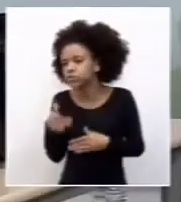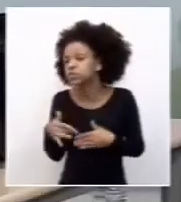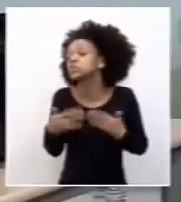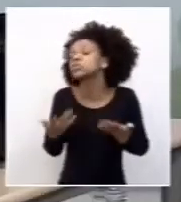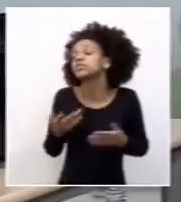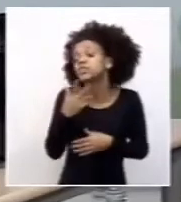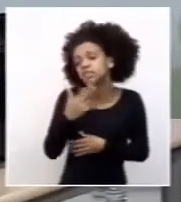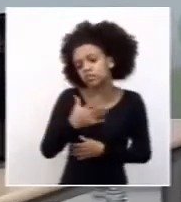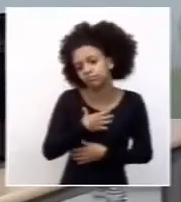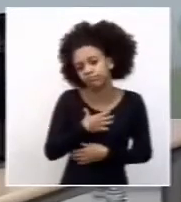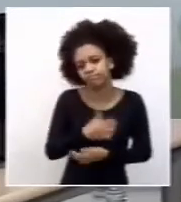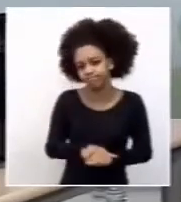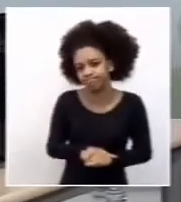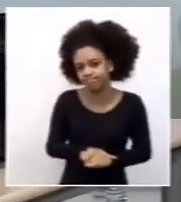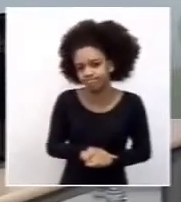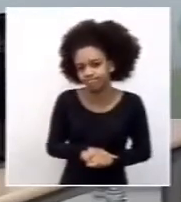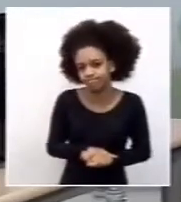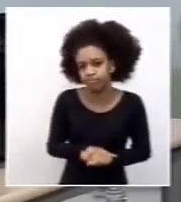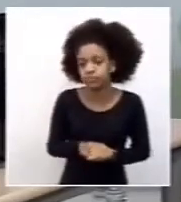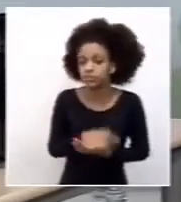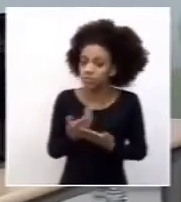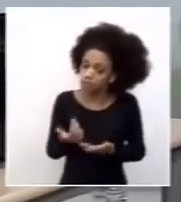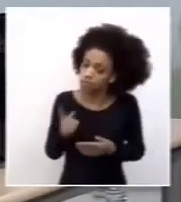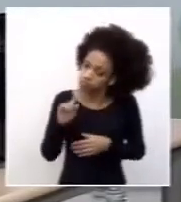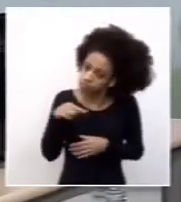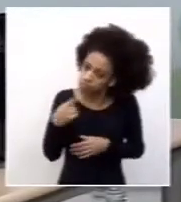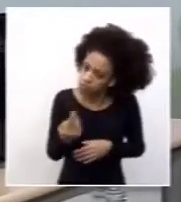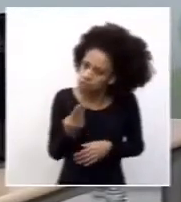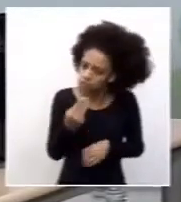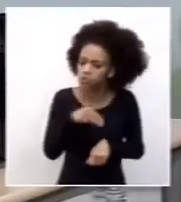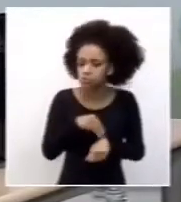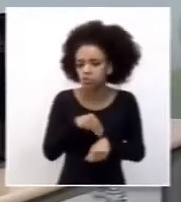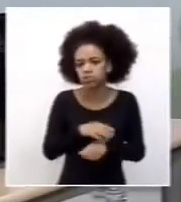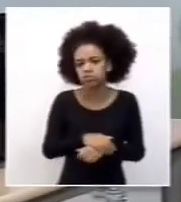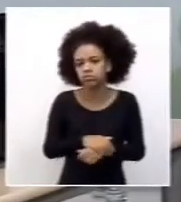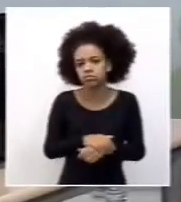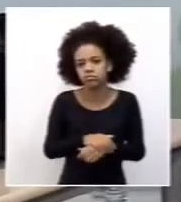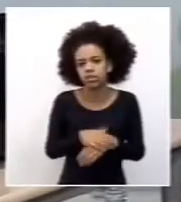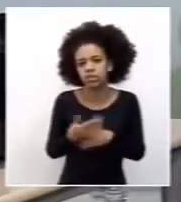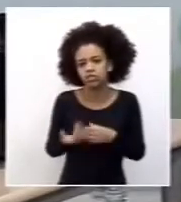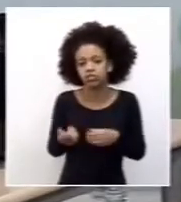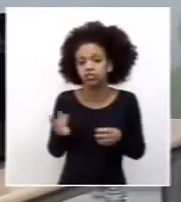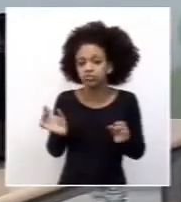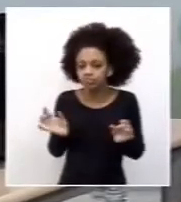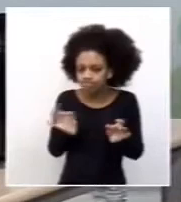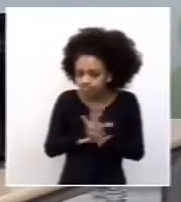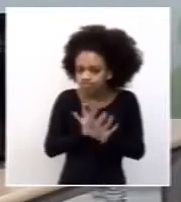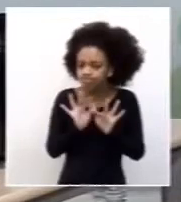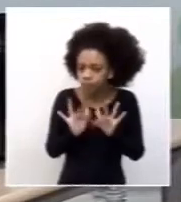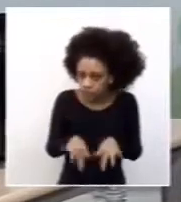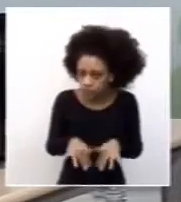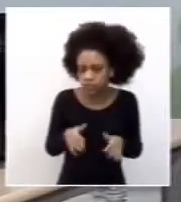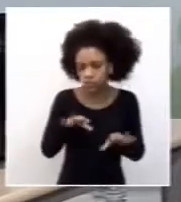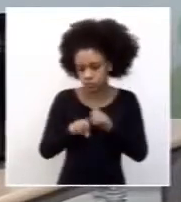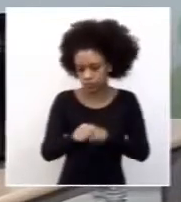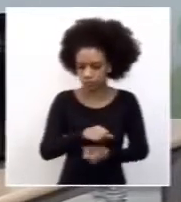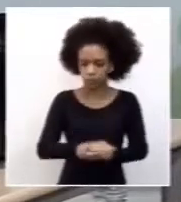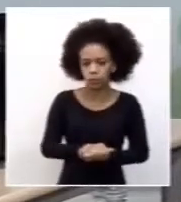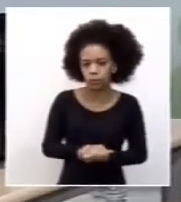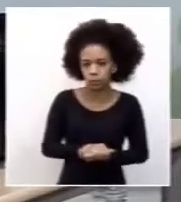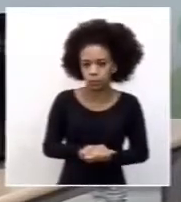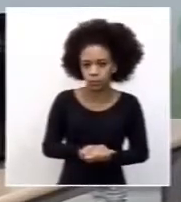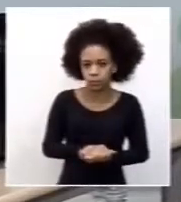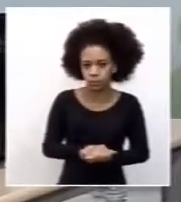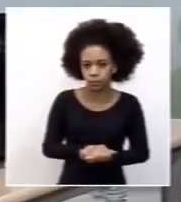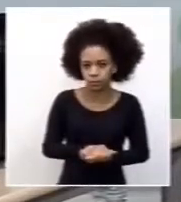colocando as suas considerações e aí depois de 3 minutinhos nós vamos fazer um fechamento sobre essa TPC. Por favor, tempo